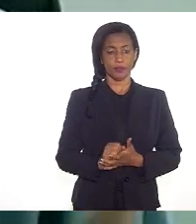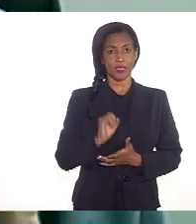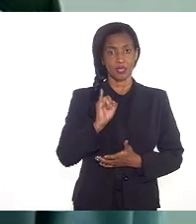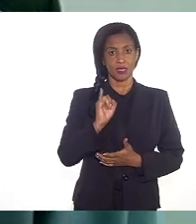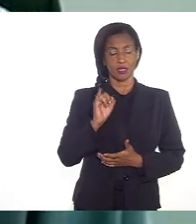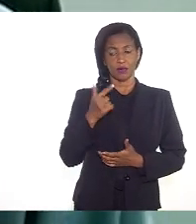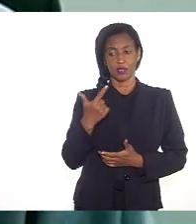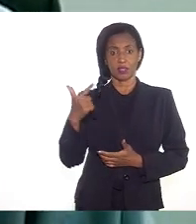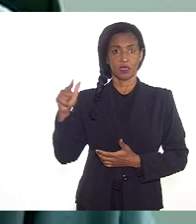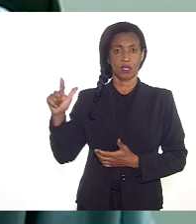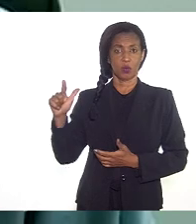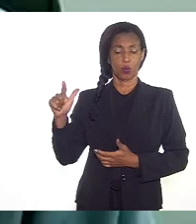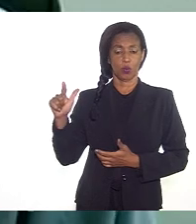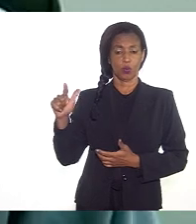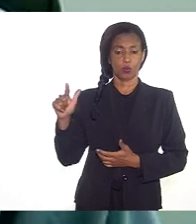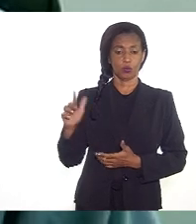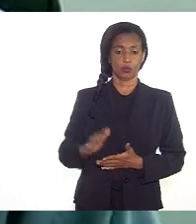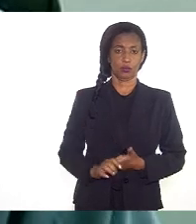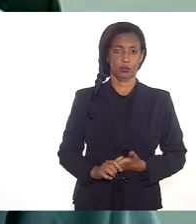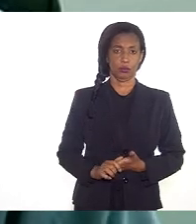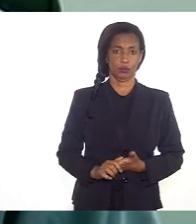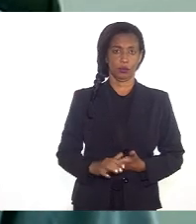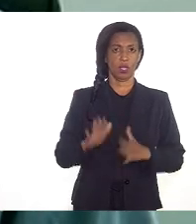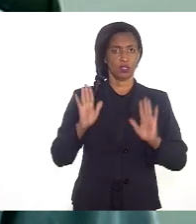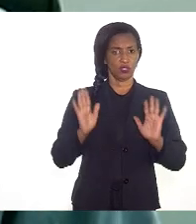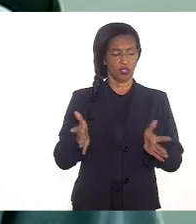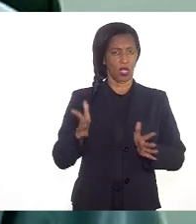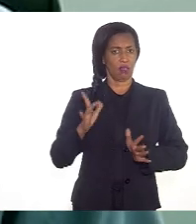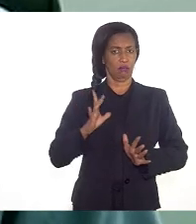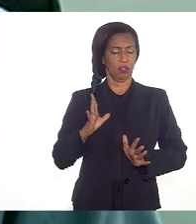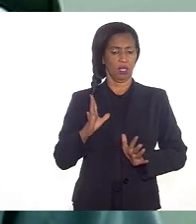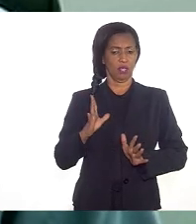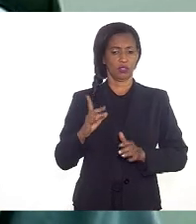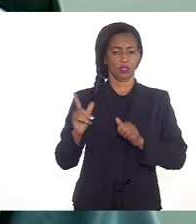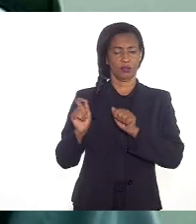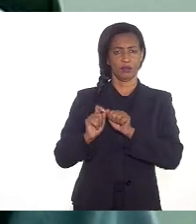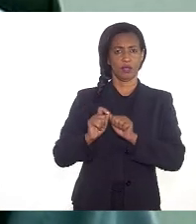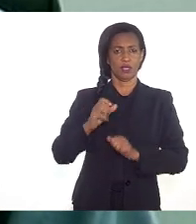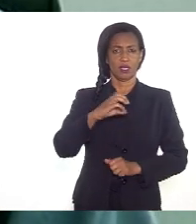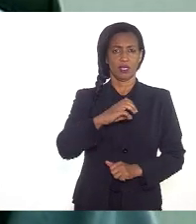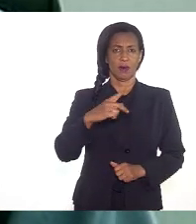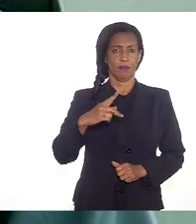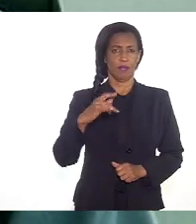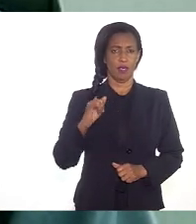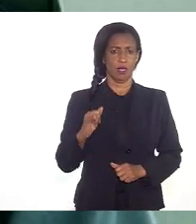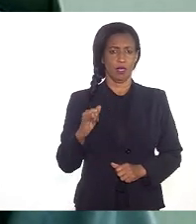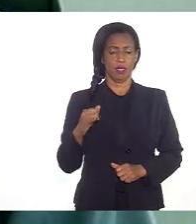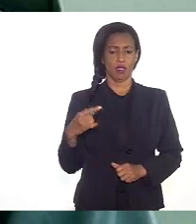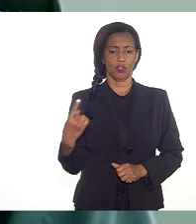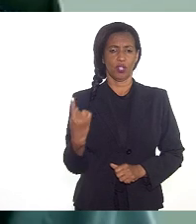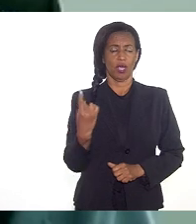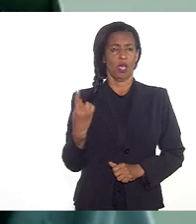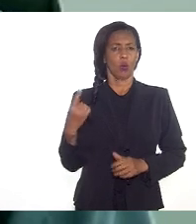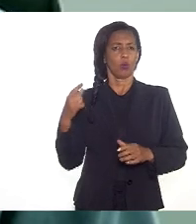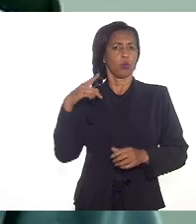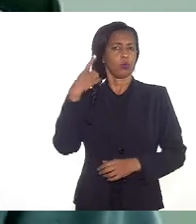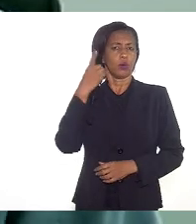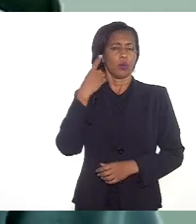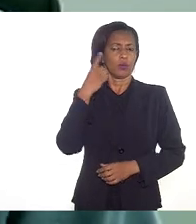outra questão. E a gente até já chegou a fazer CPI sobre isso, do deputado Gilberto